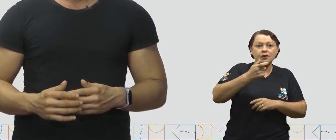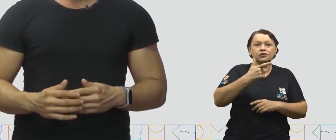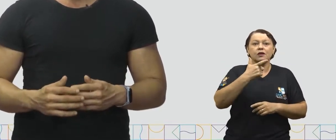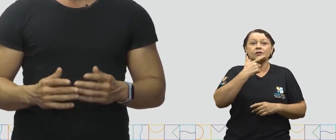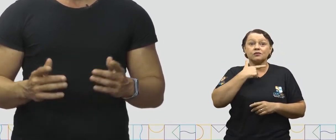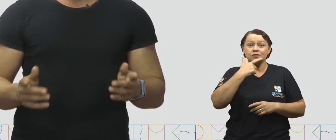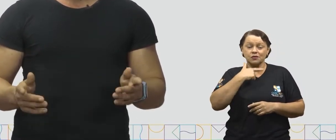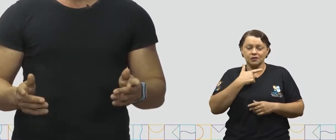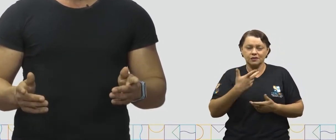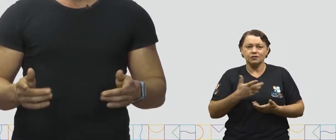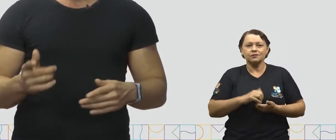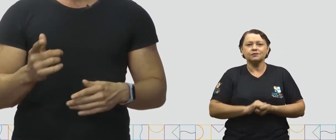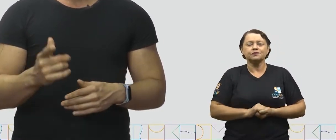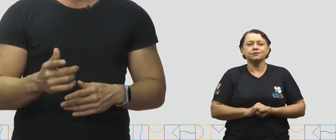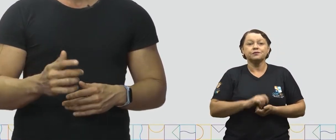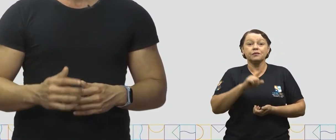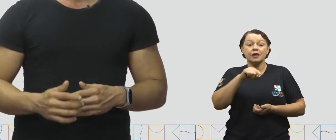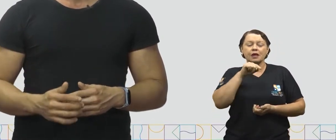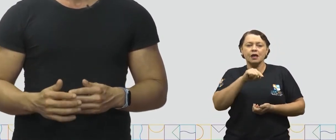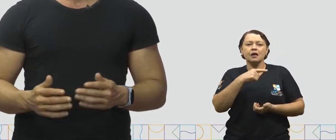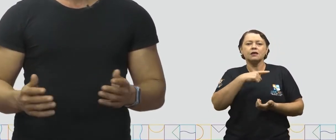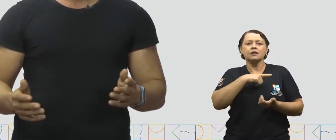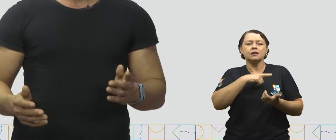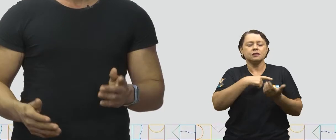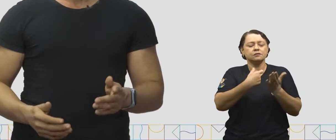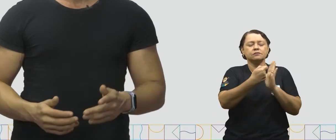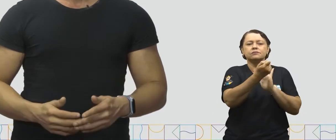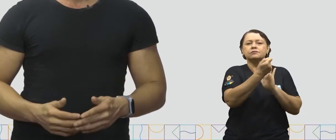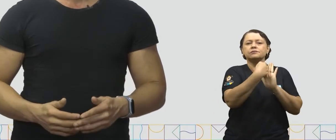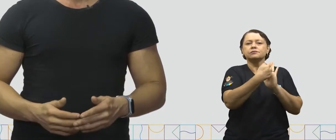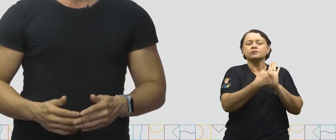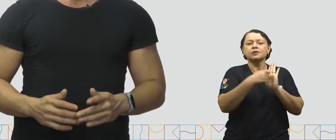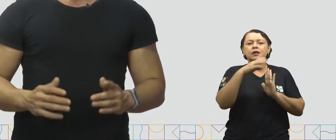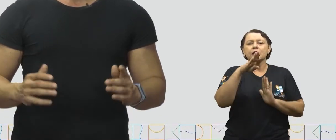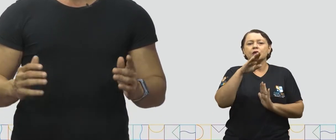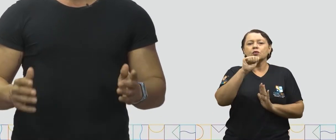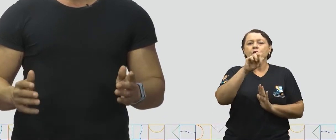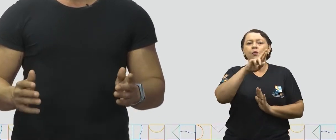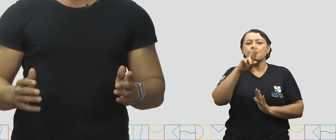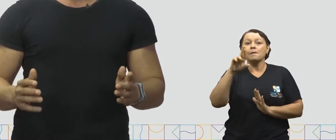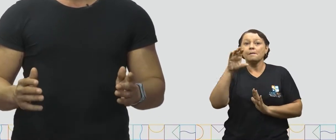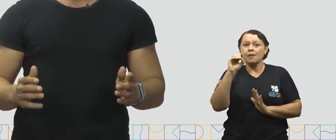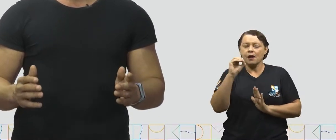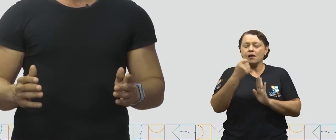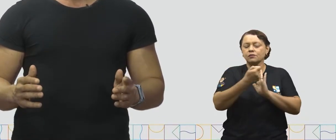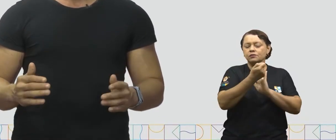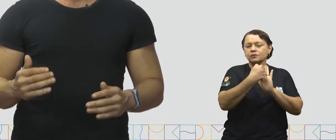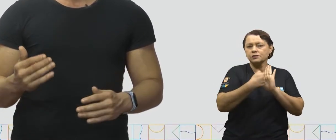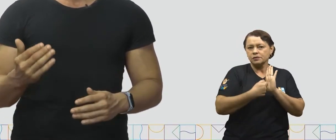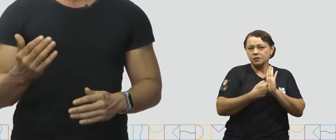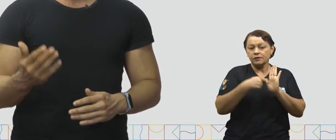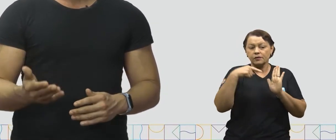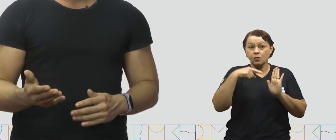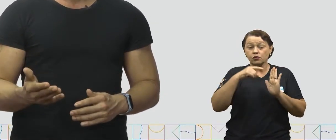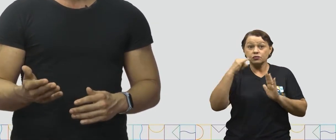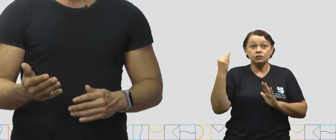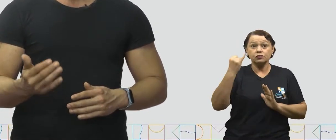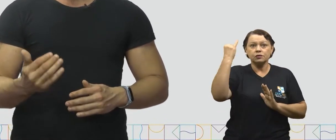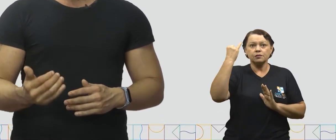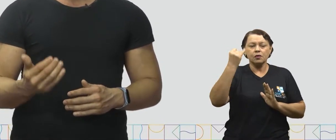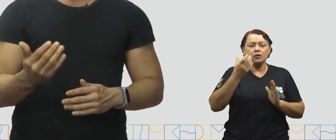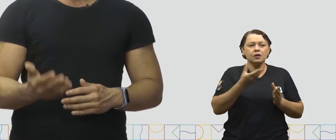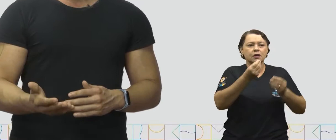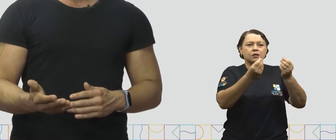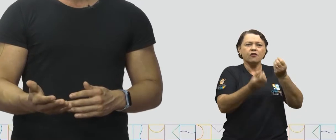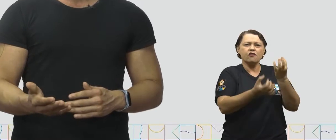queijo. E lá marcavam os traços em tábuas de argila. Os registros importantes iam para o forno,